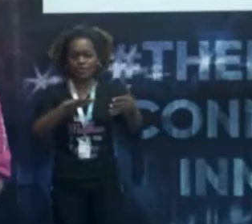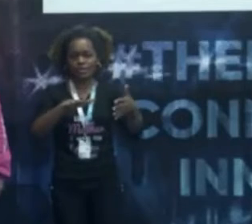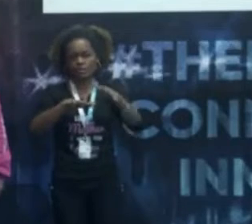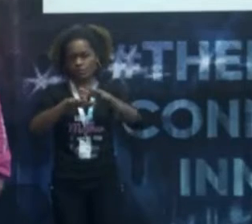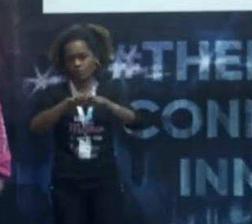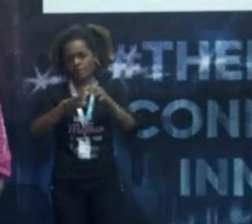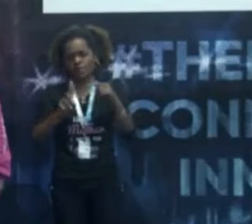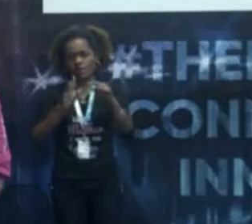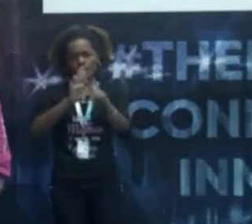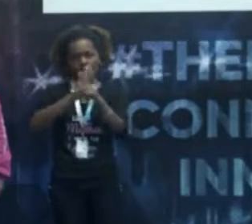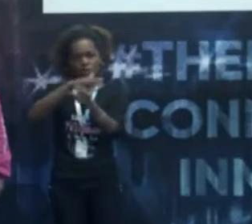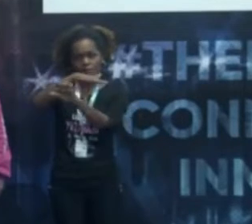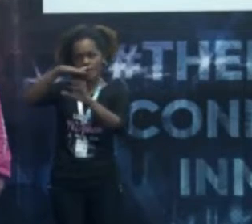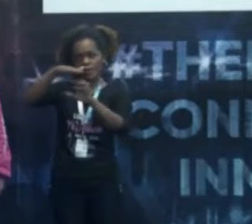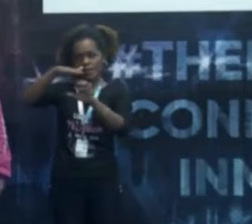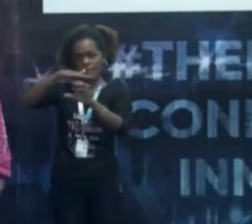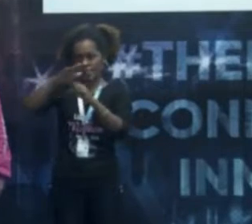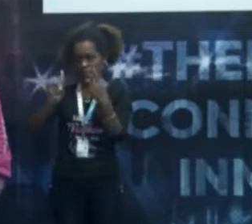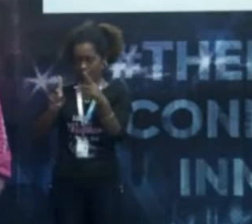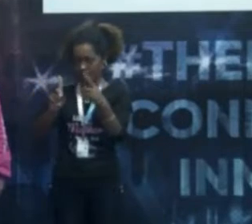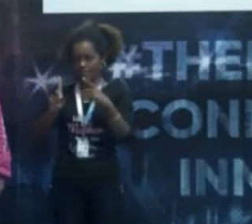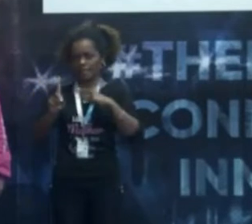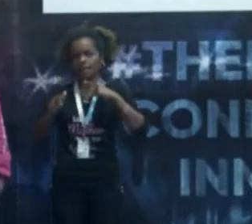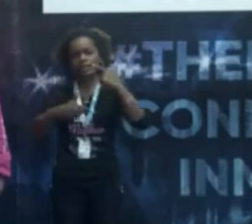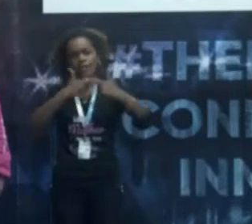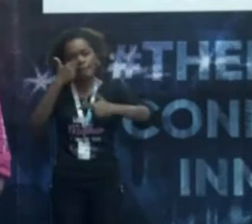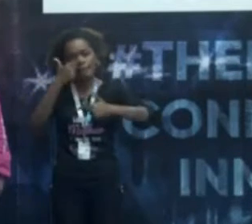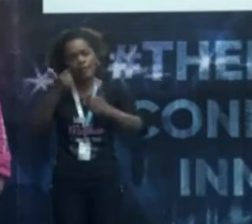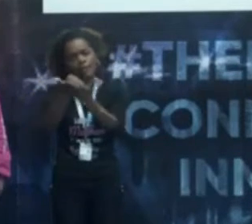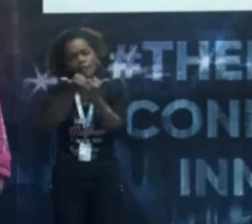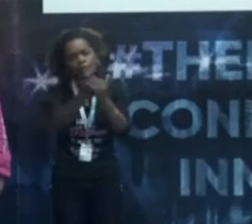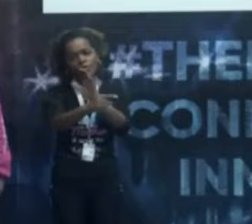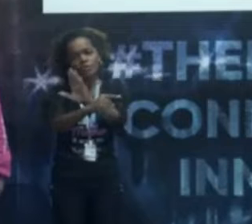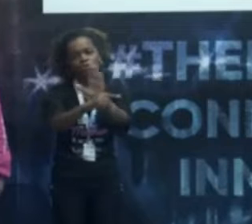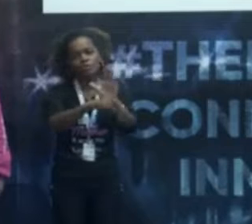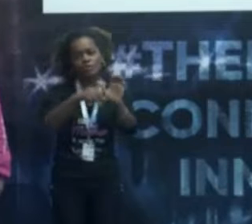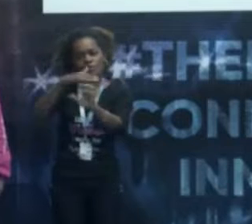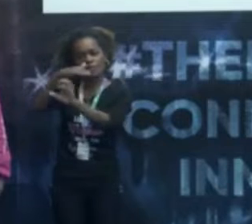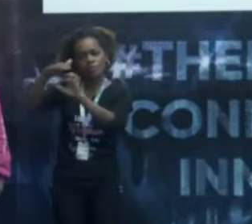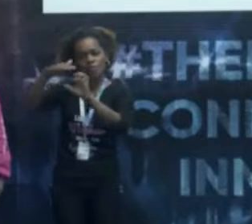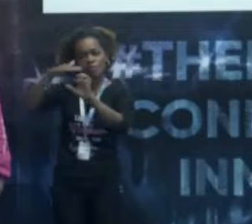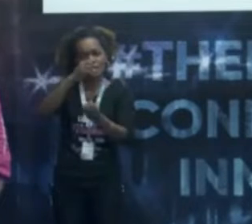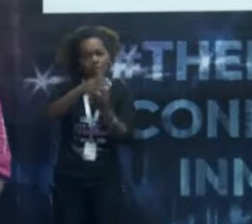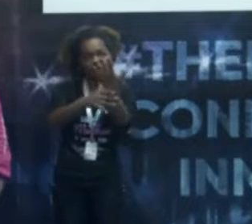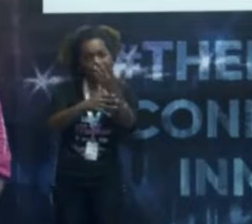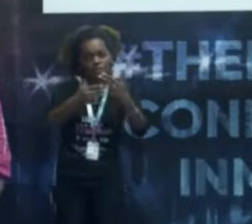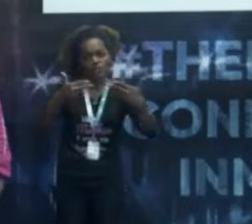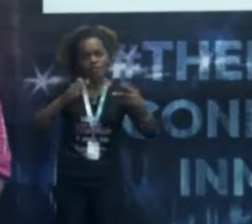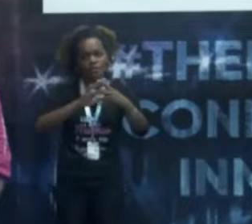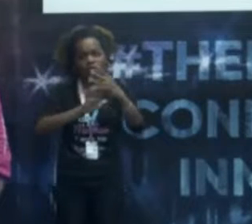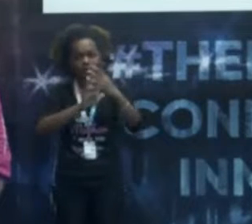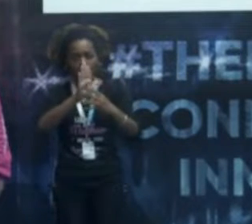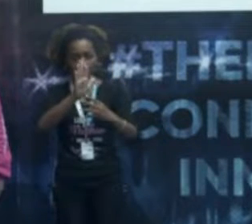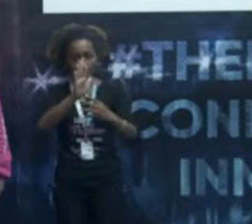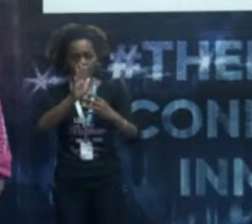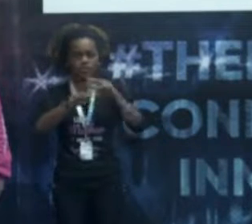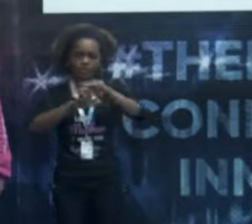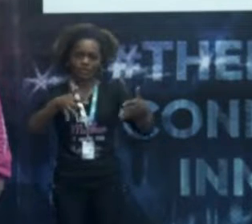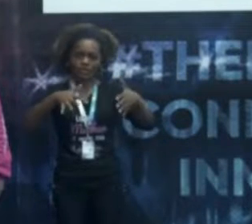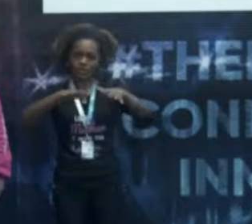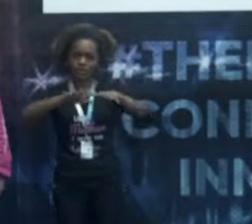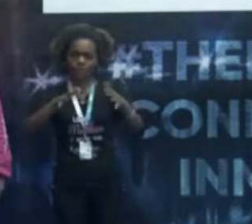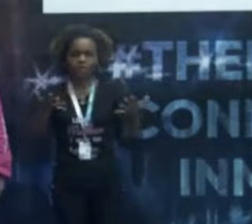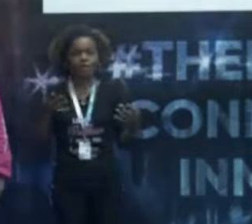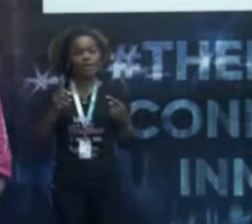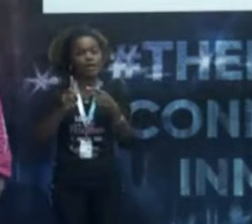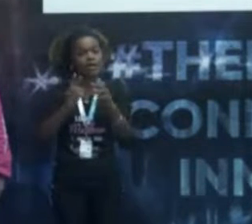própria consultoria, trabalho dando suporte a empresas a desenvolverem programas de diversidade e inclusão. Então, isso é a essência de todo o meu